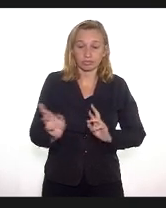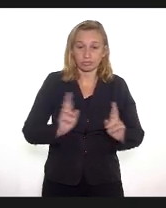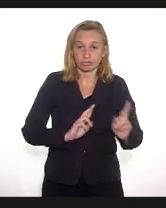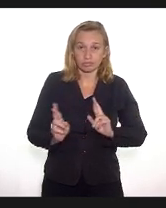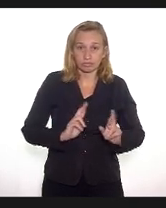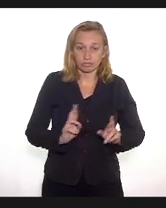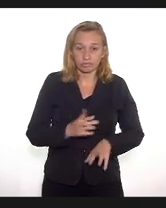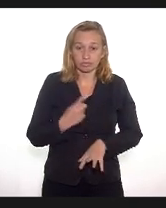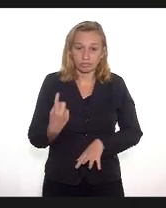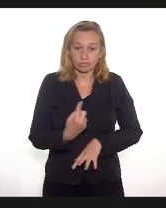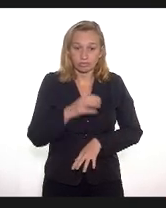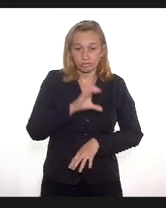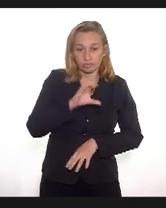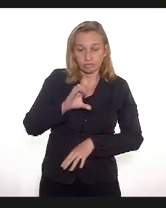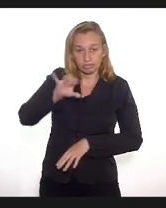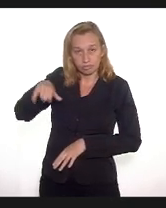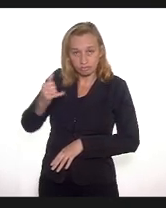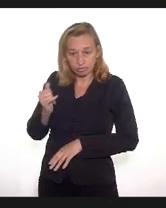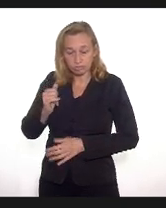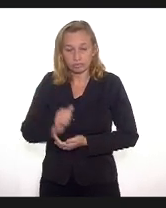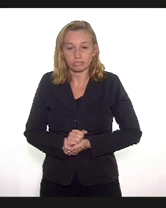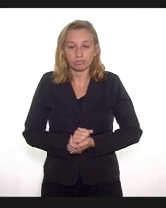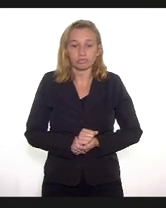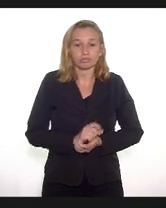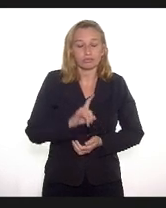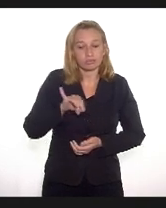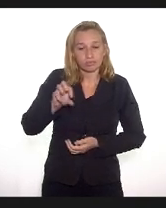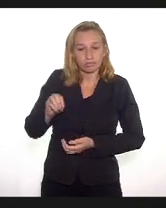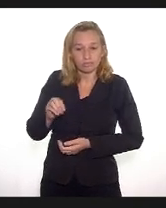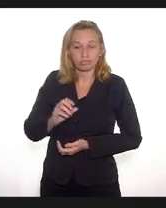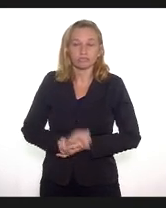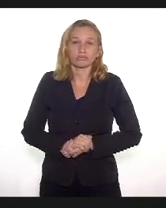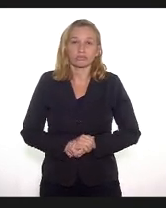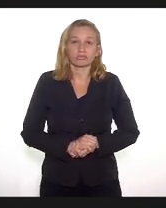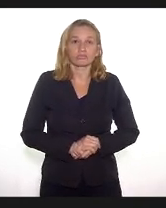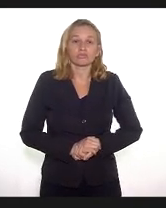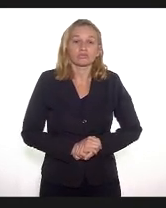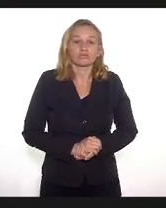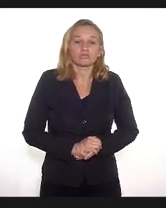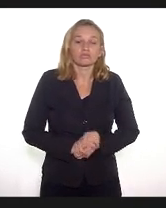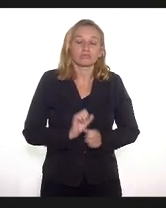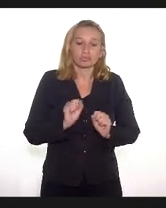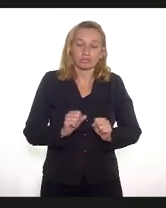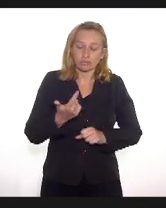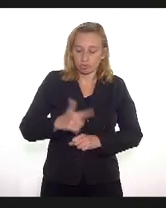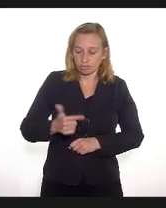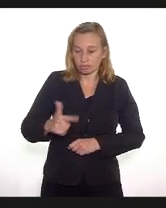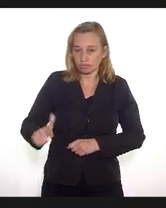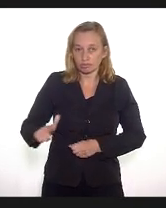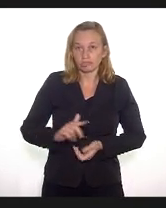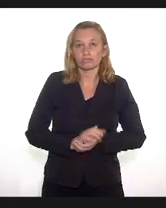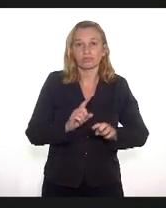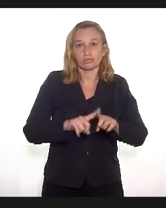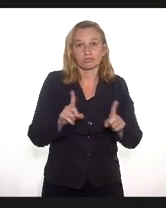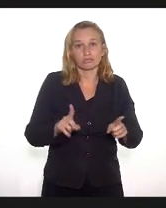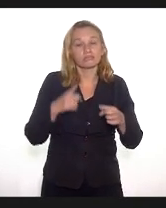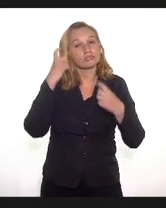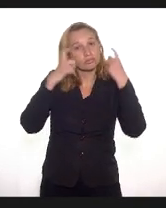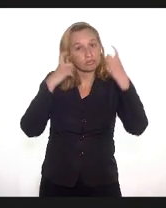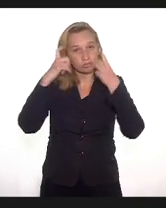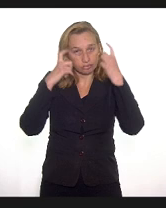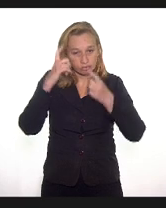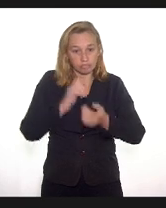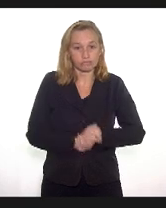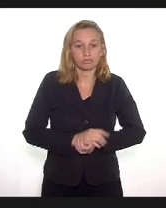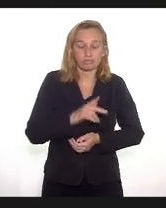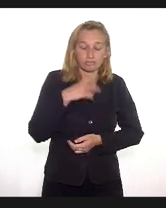relações com a CCERJ e com o consórcio CEDERJ, pode ser repetitivo. Mas as preocupações que